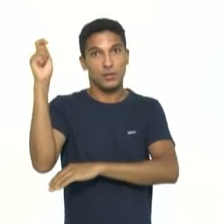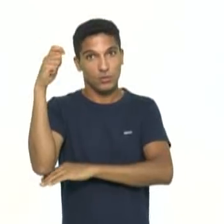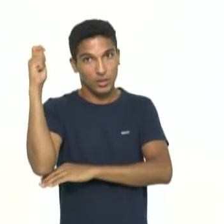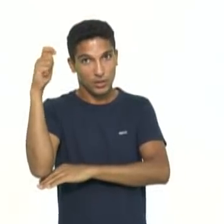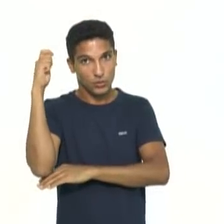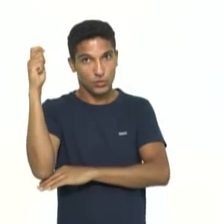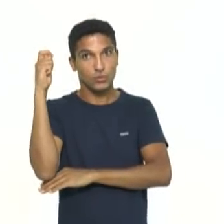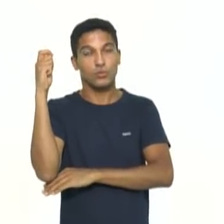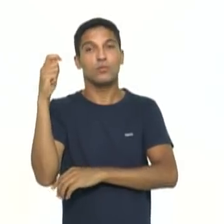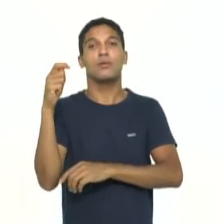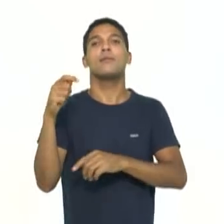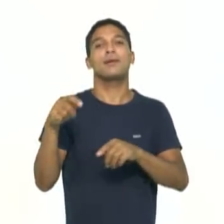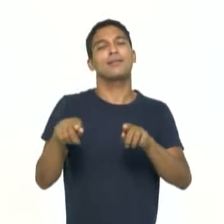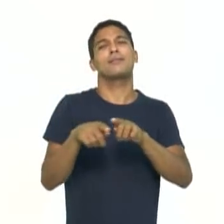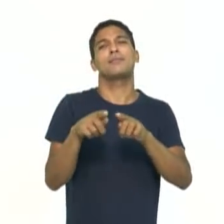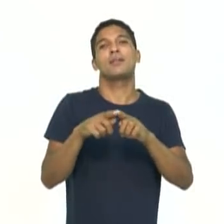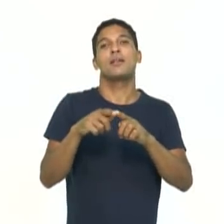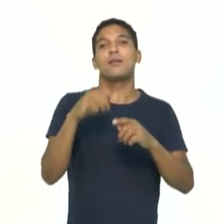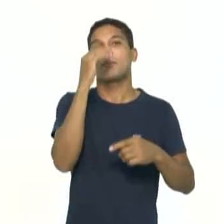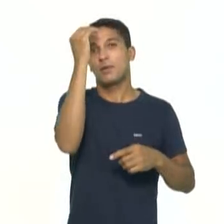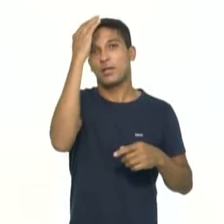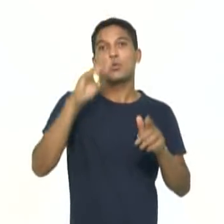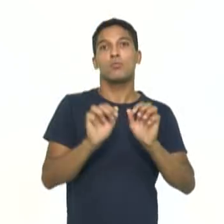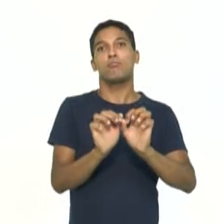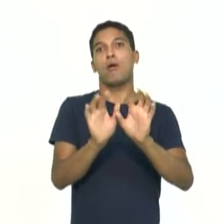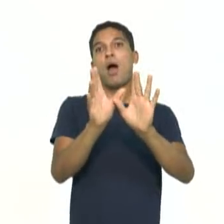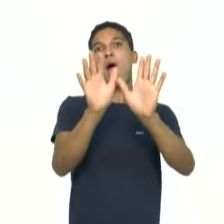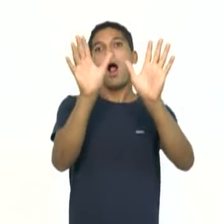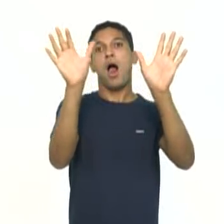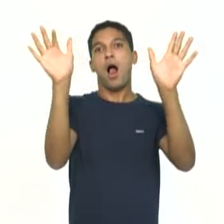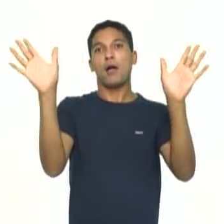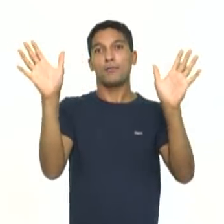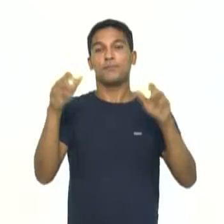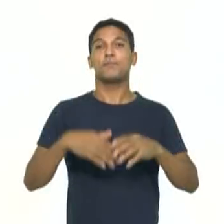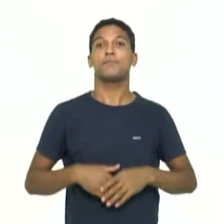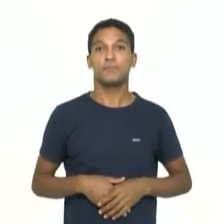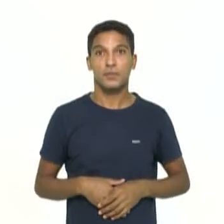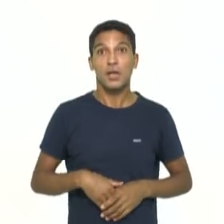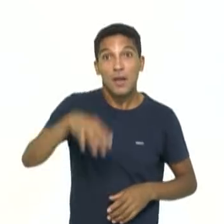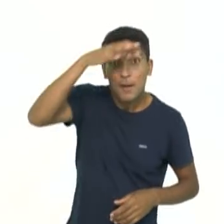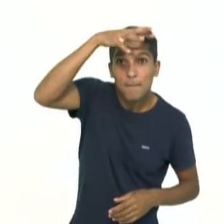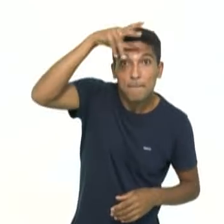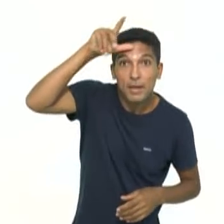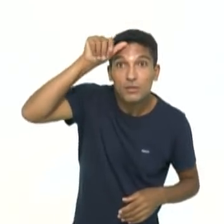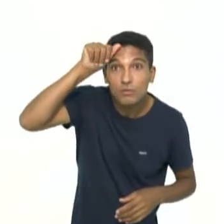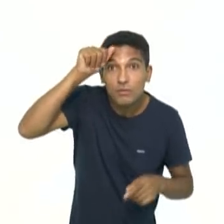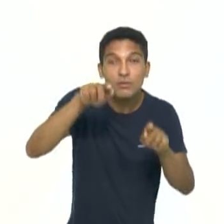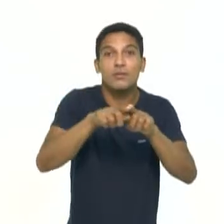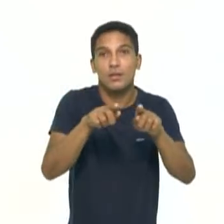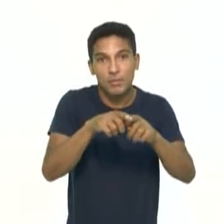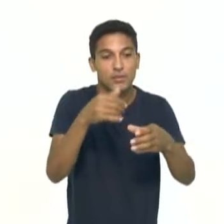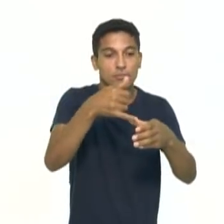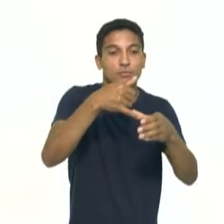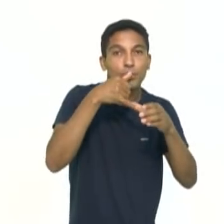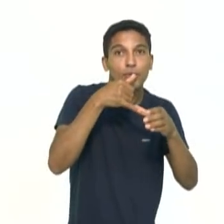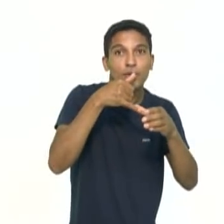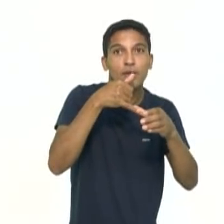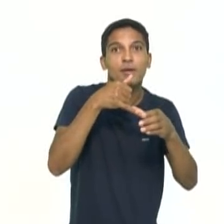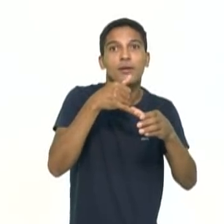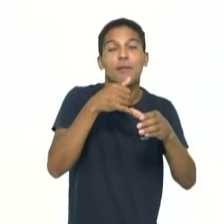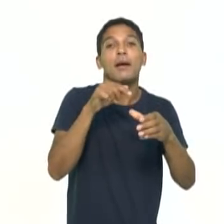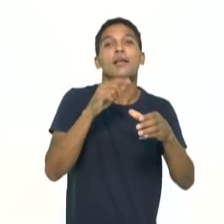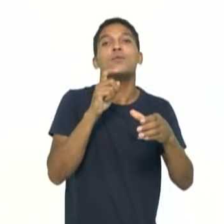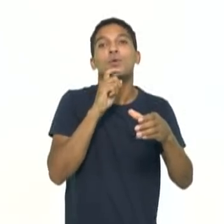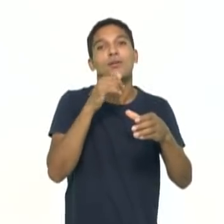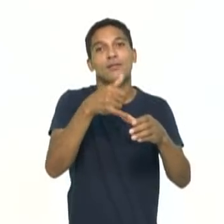Brasil. Lá no Mato Grosso também se toma, só que gelado. Isso se chama tererê. Olha que